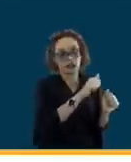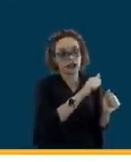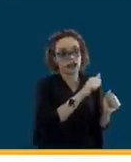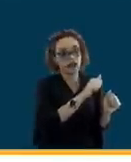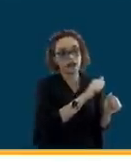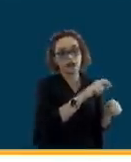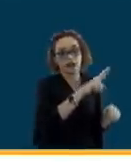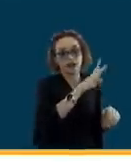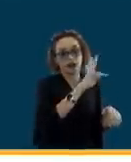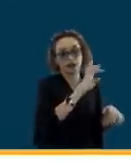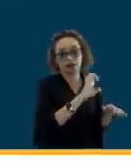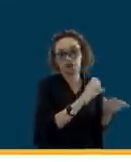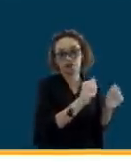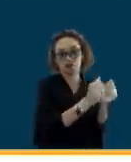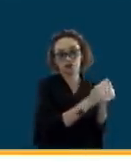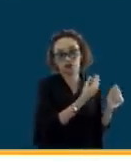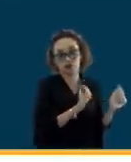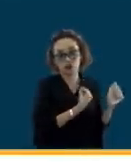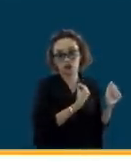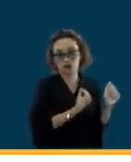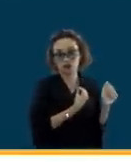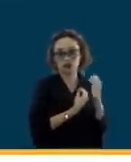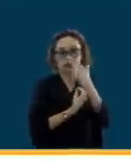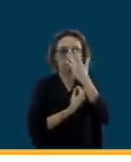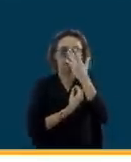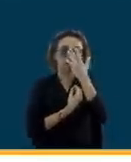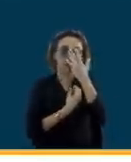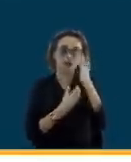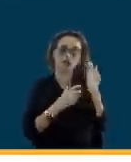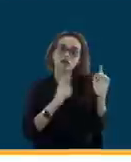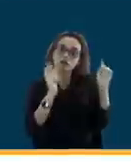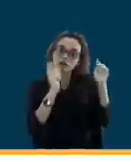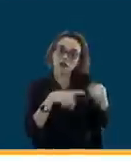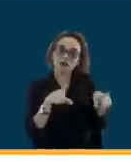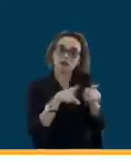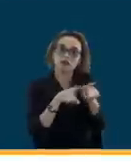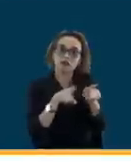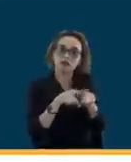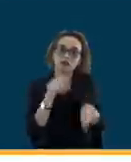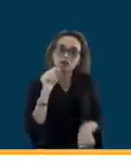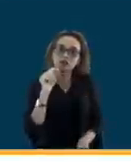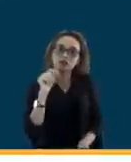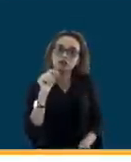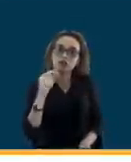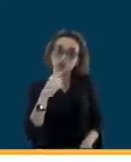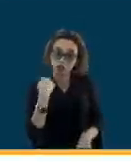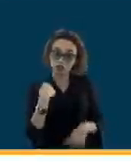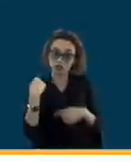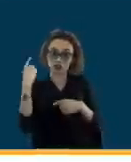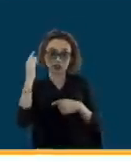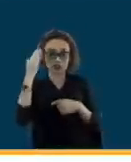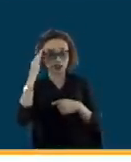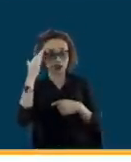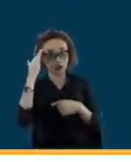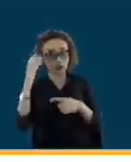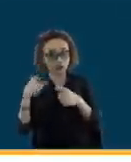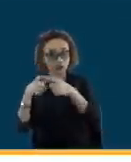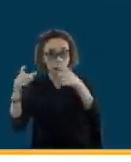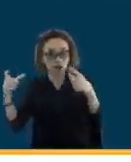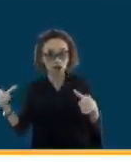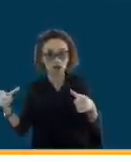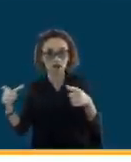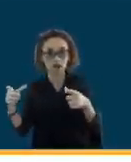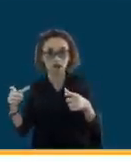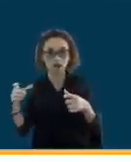arte, né? Ela permite também que a gente tem aqui ter um entendimento amplo em relação ao conjunto das